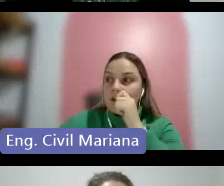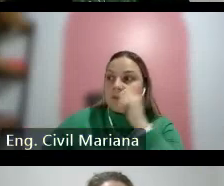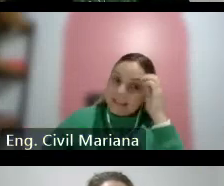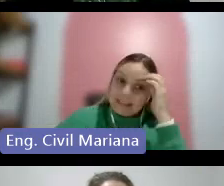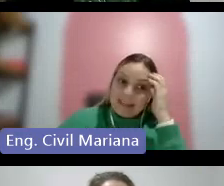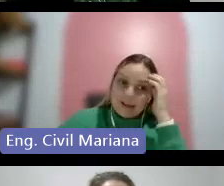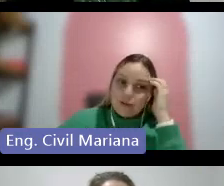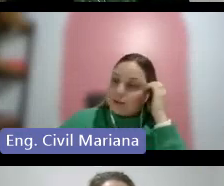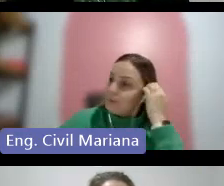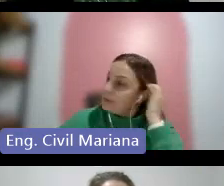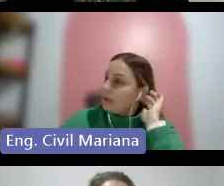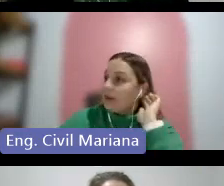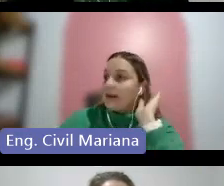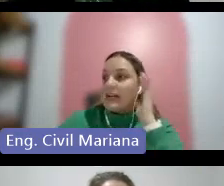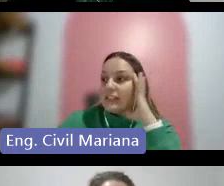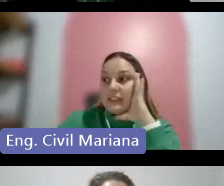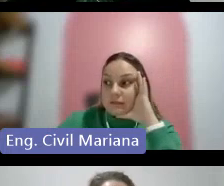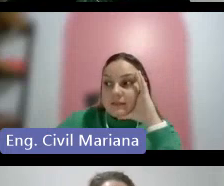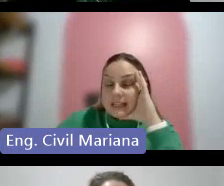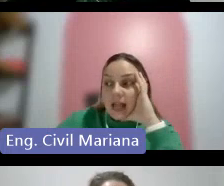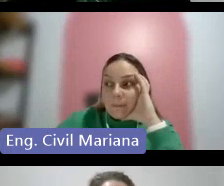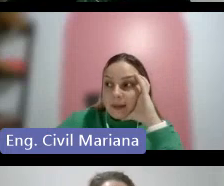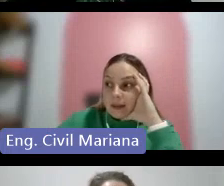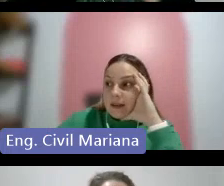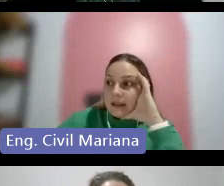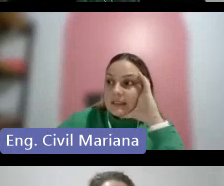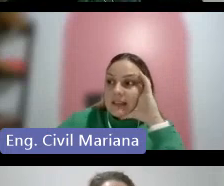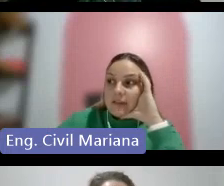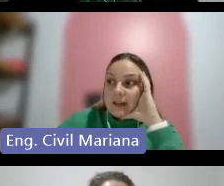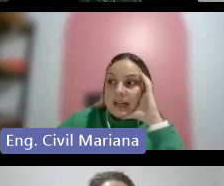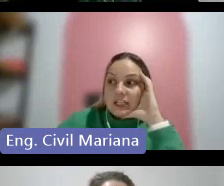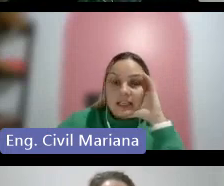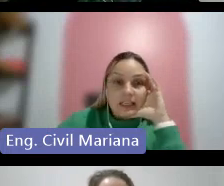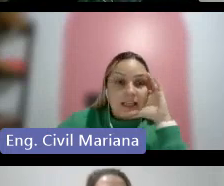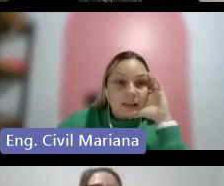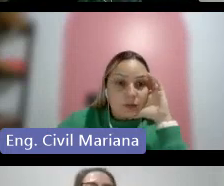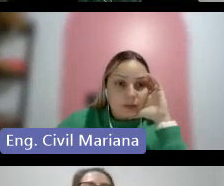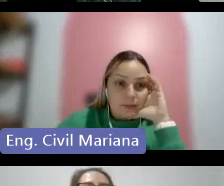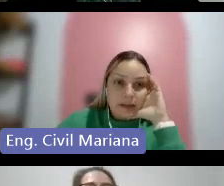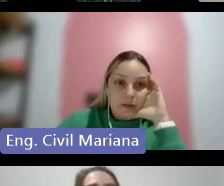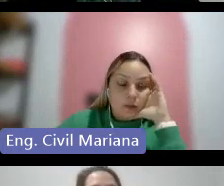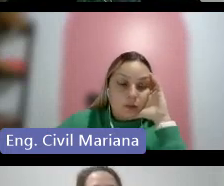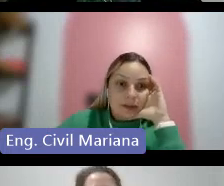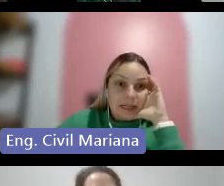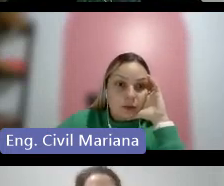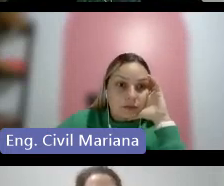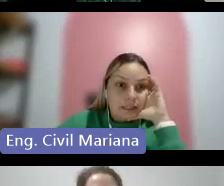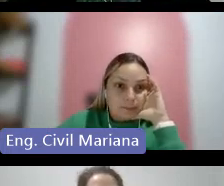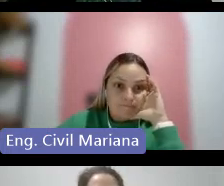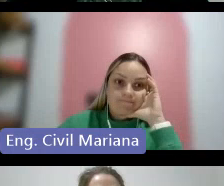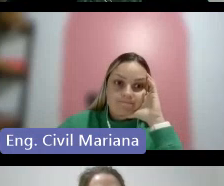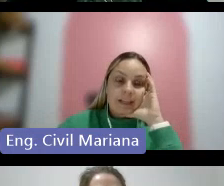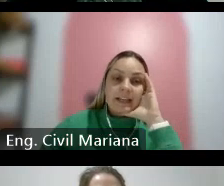ferragem. Mas, Sérgio, a gente não sabe se tem ferragem aqui dentro também